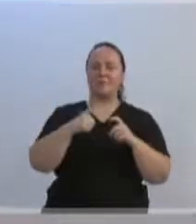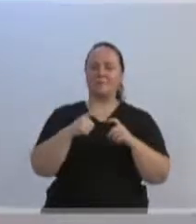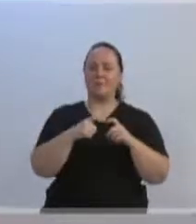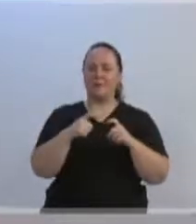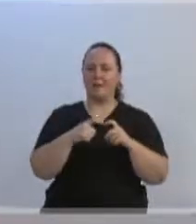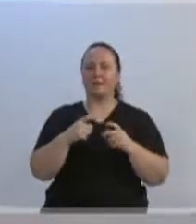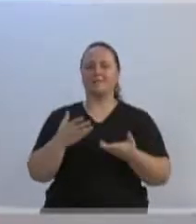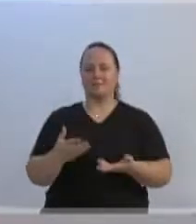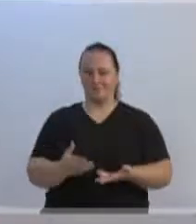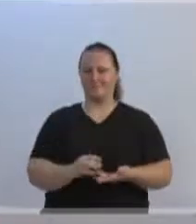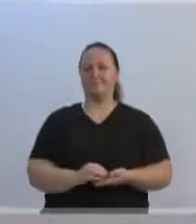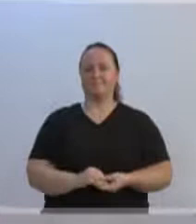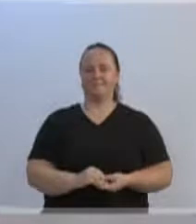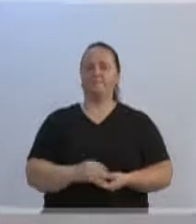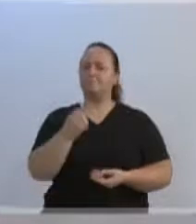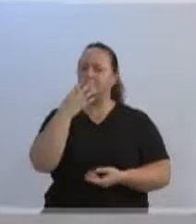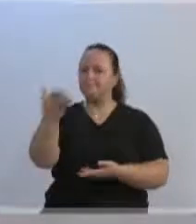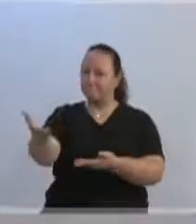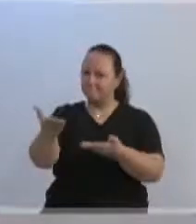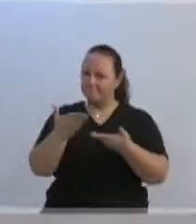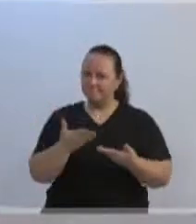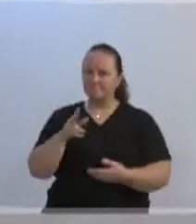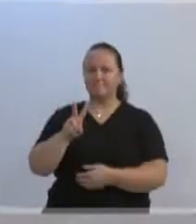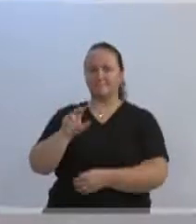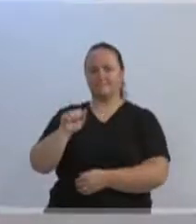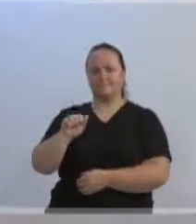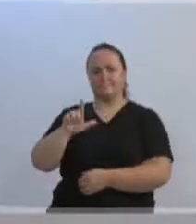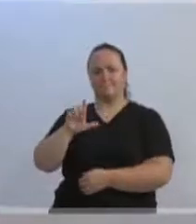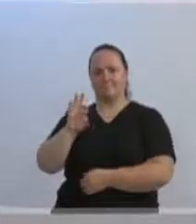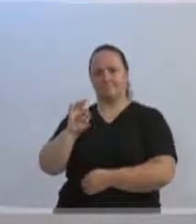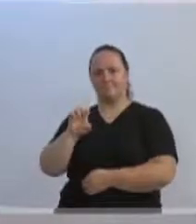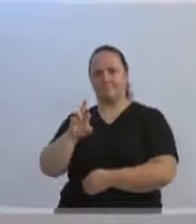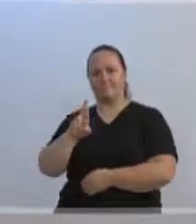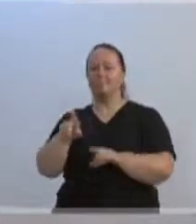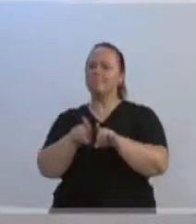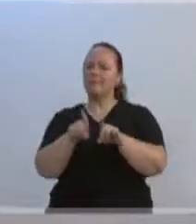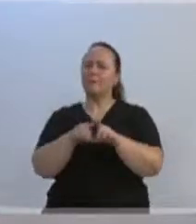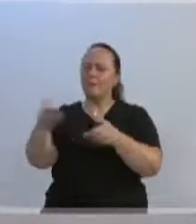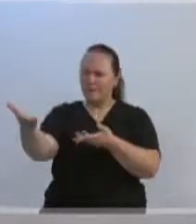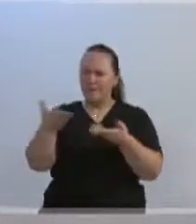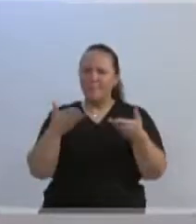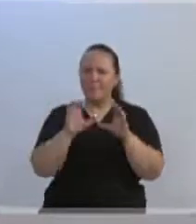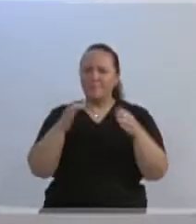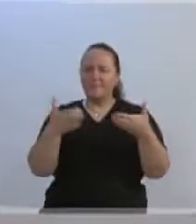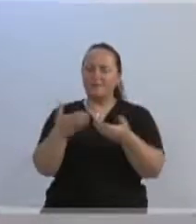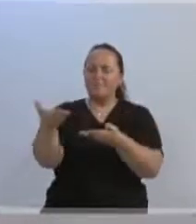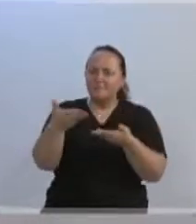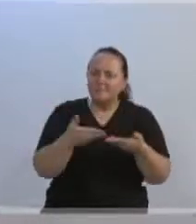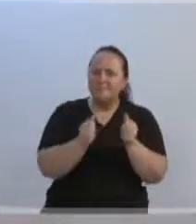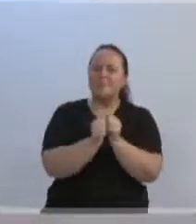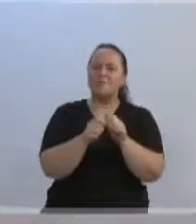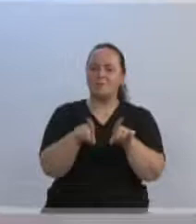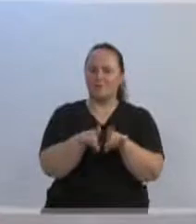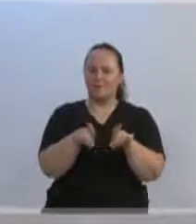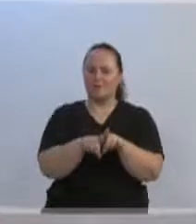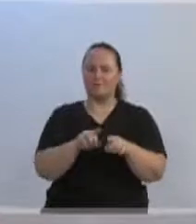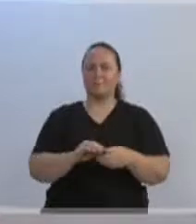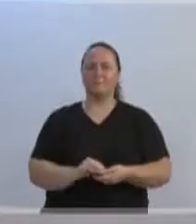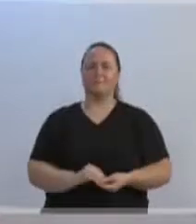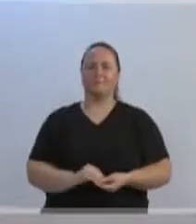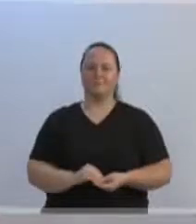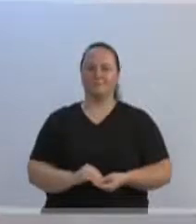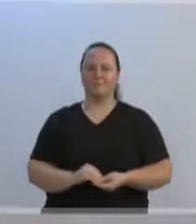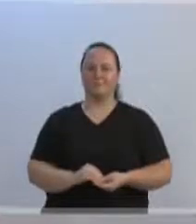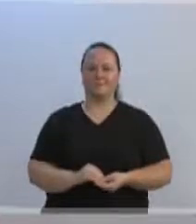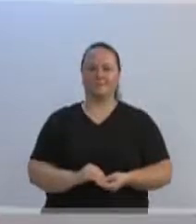belisário vedes seja bem-vindo seu walter e convida a comunidade para estar conosco também senhores eu